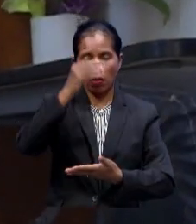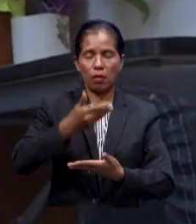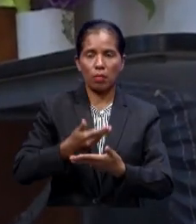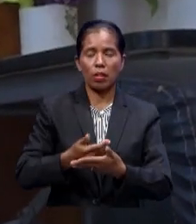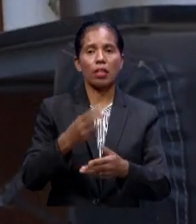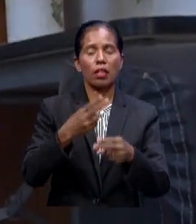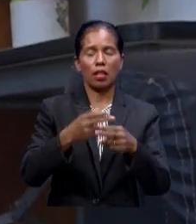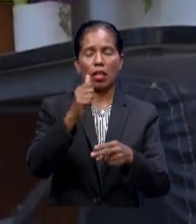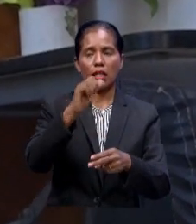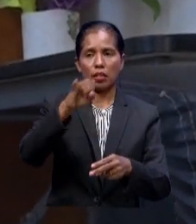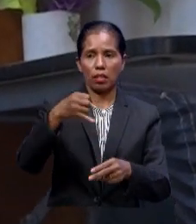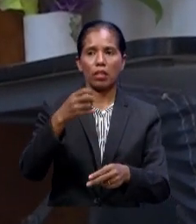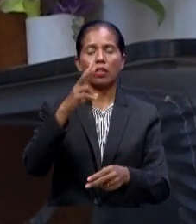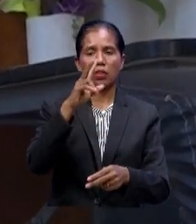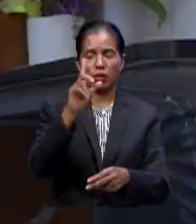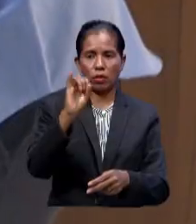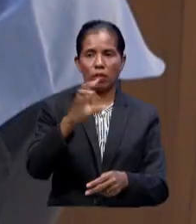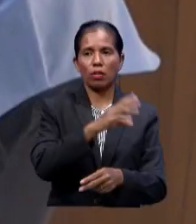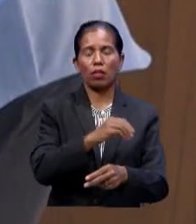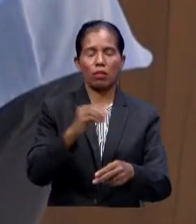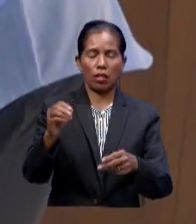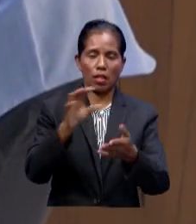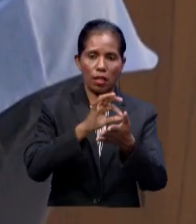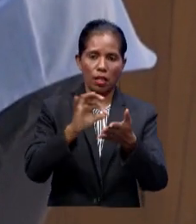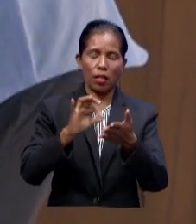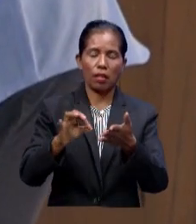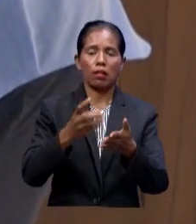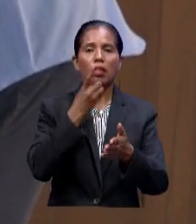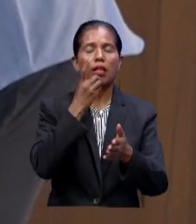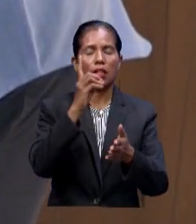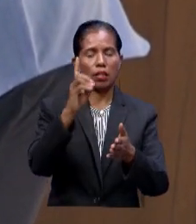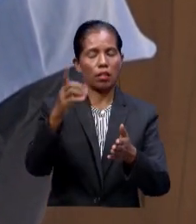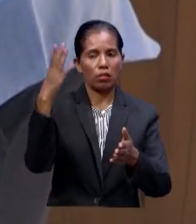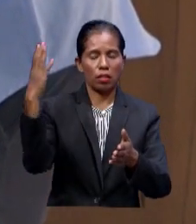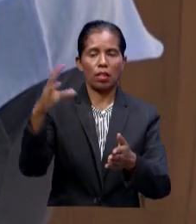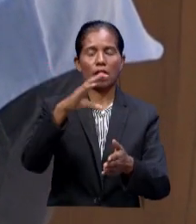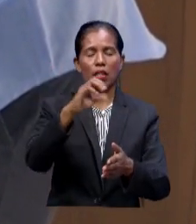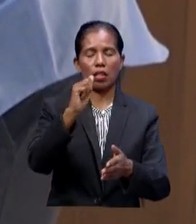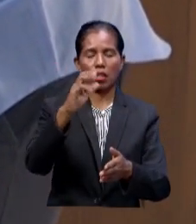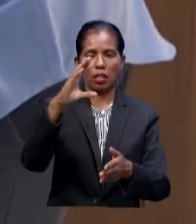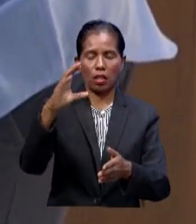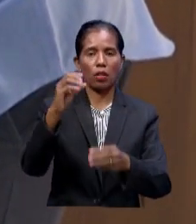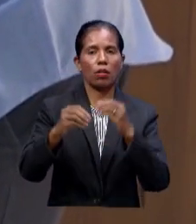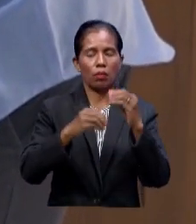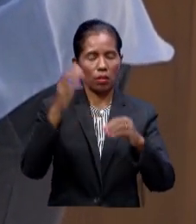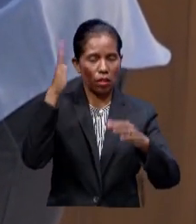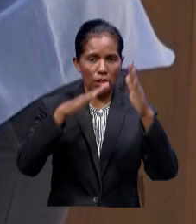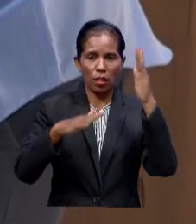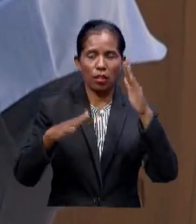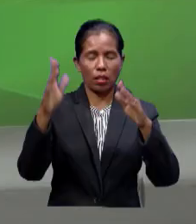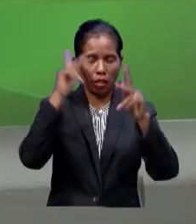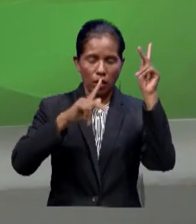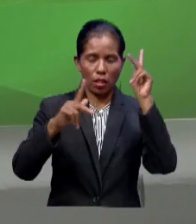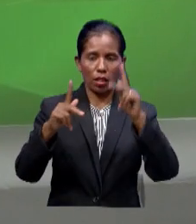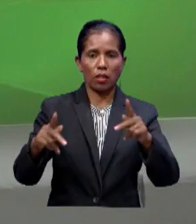AEJ, quarta semana, né? Presta declaração e a Comissão Anticorrupção relaciona o caso instalação set-top